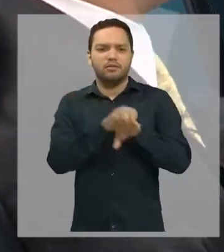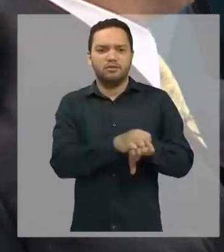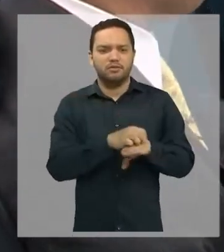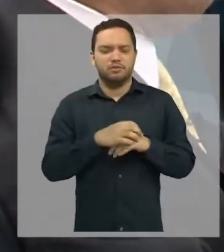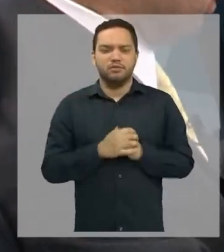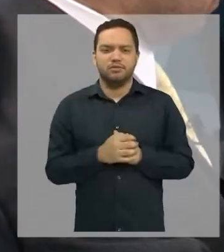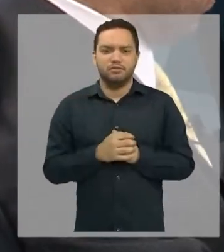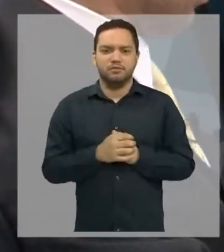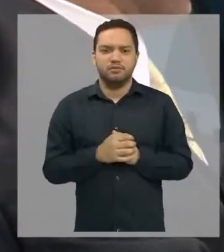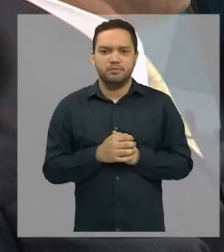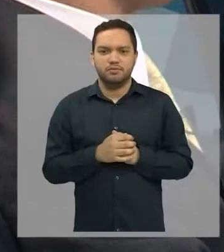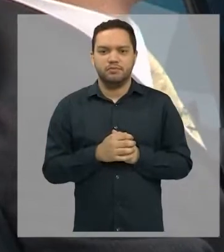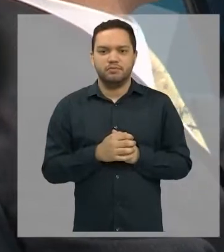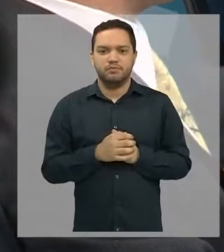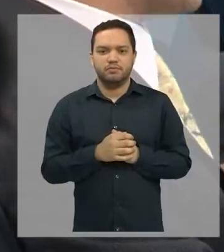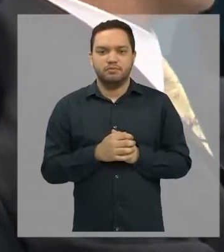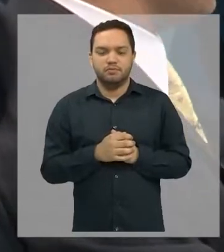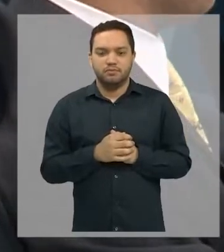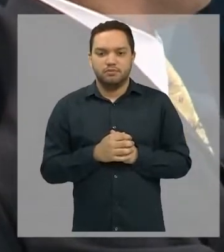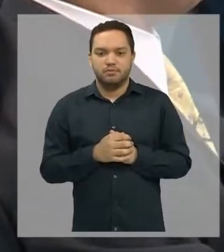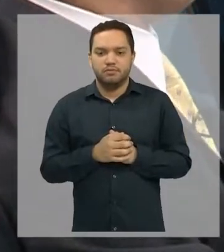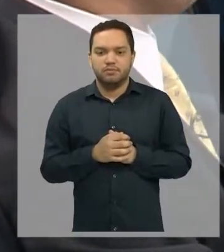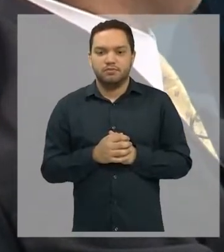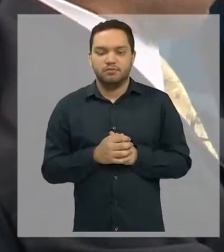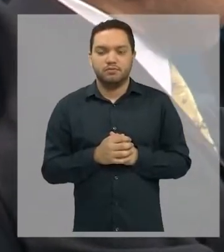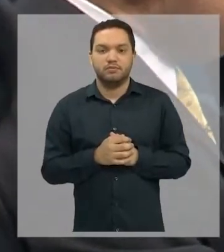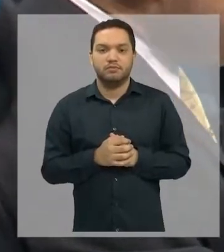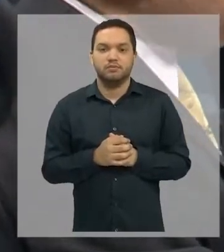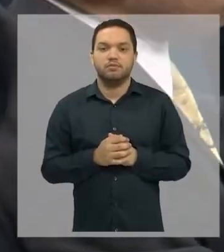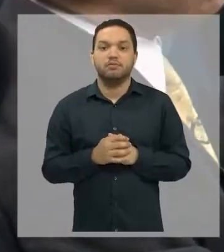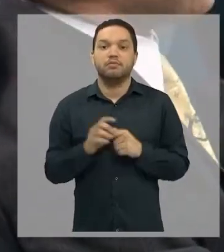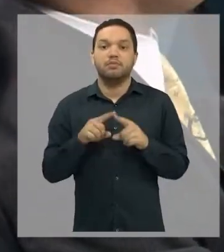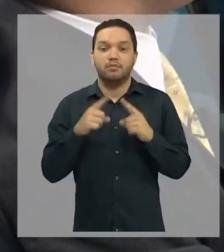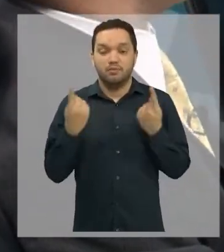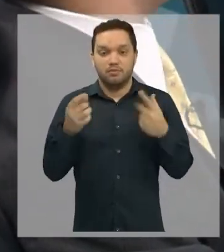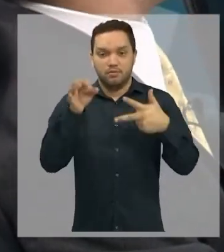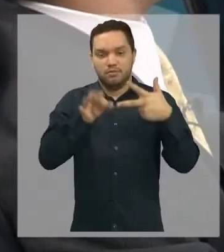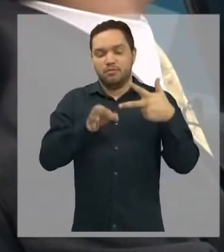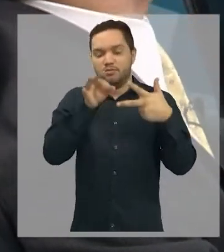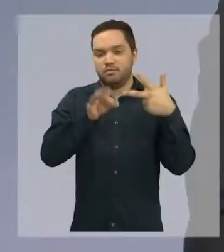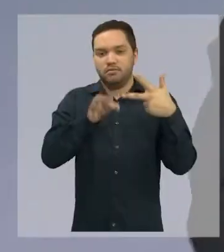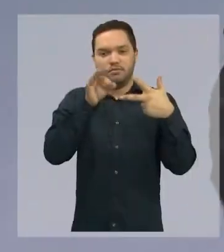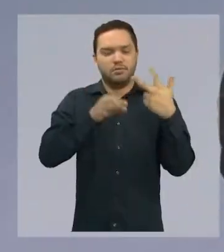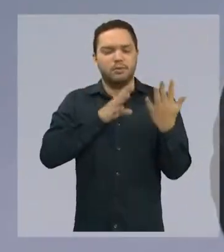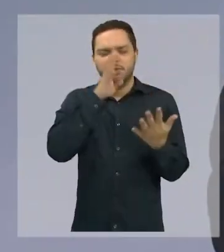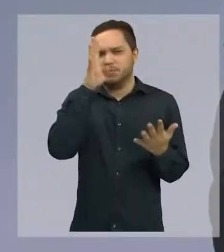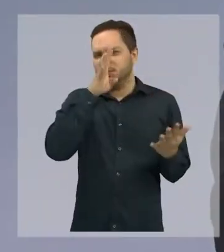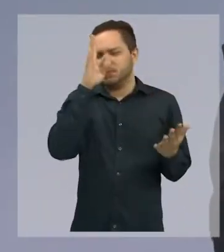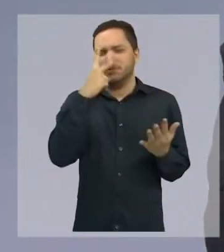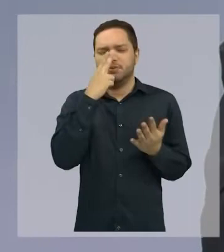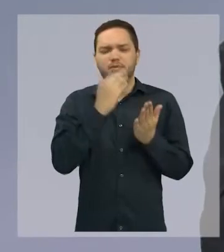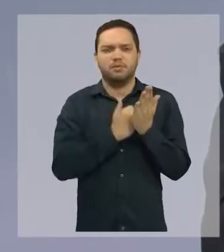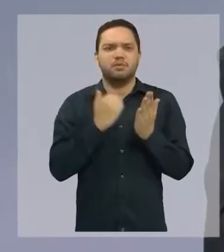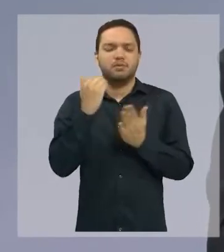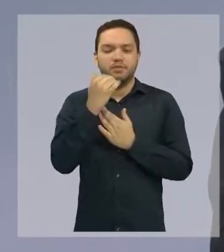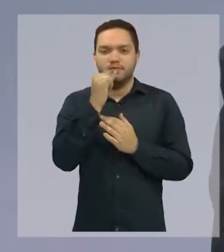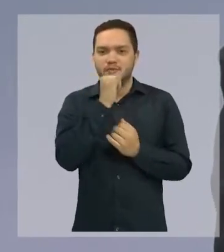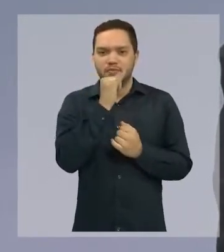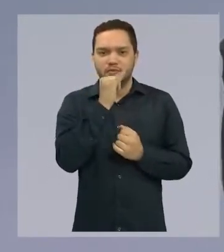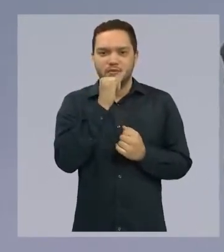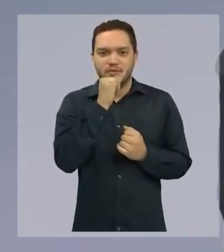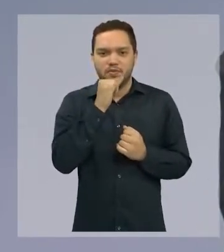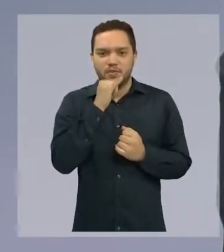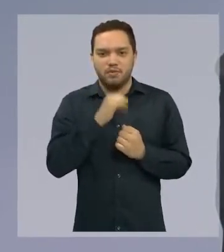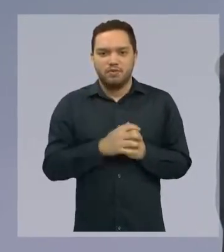renovação, o professor Rui estava falando mas esse é um risco do serviço público em geral. Mas veja bem, mas no judiciário é absurdo. Por exemplo, você conviver